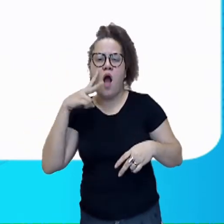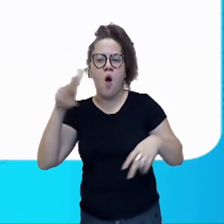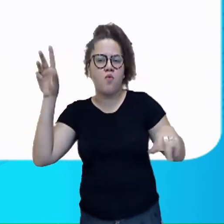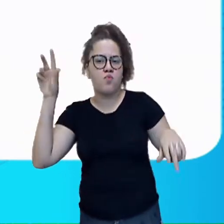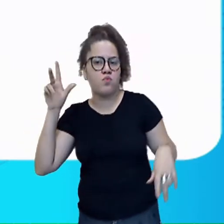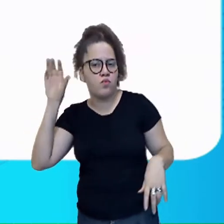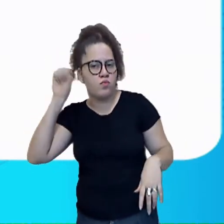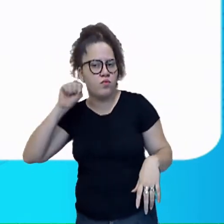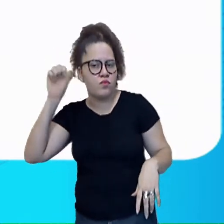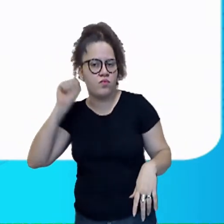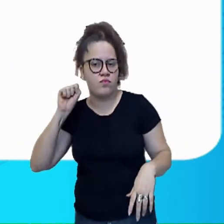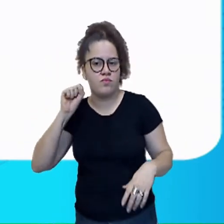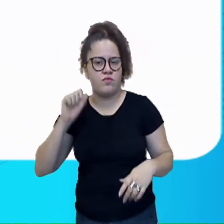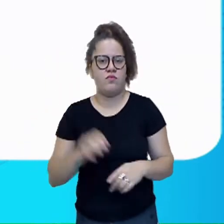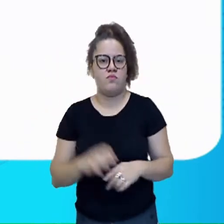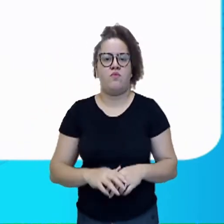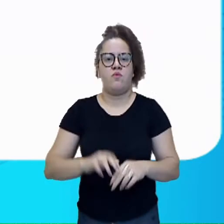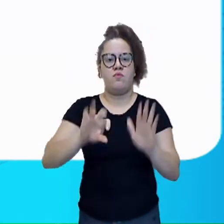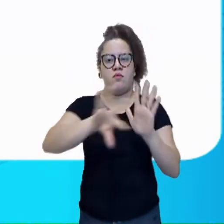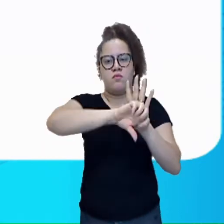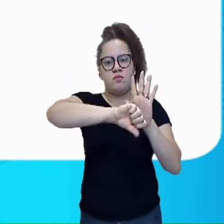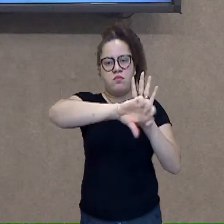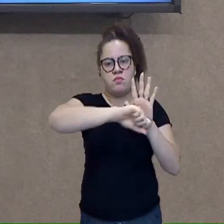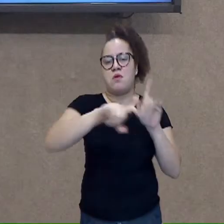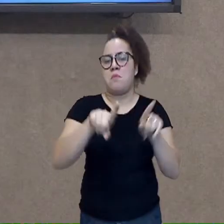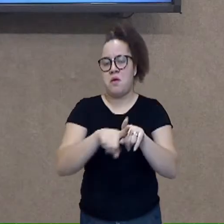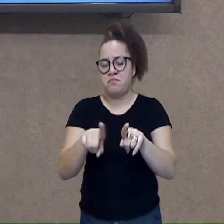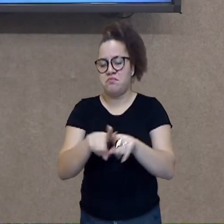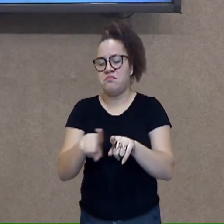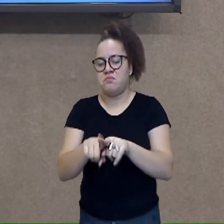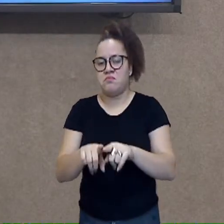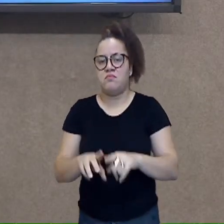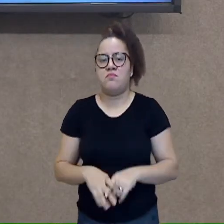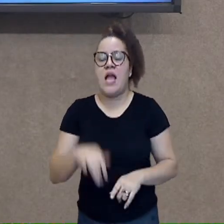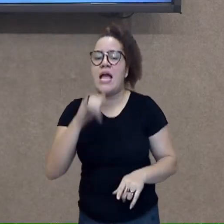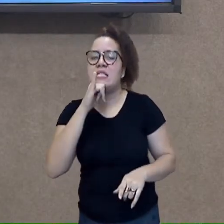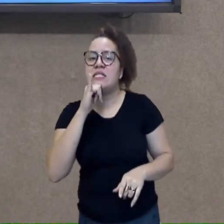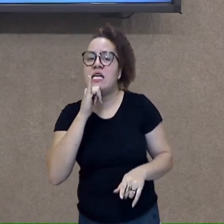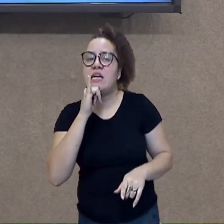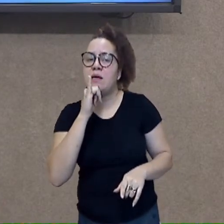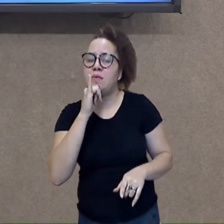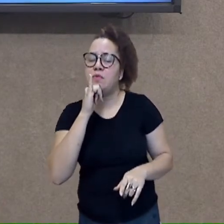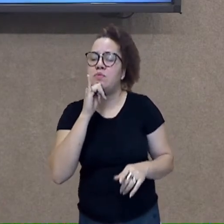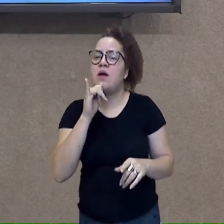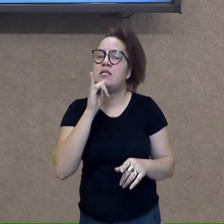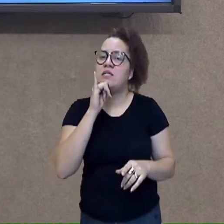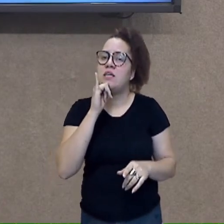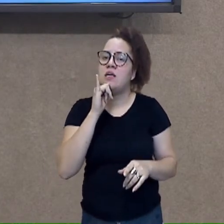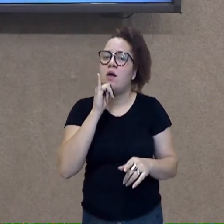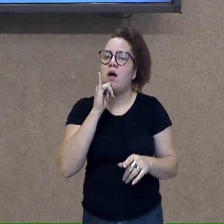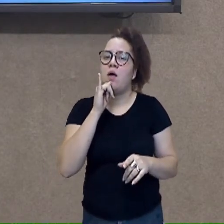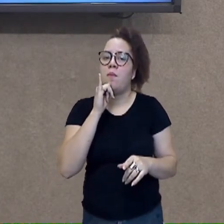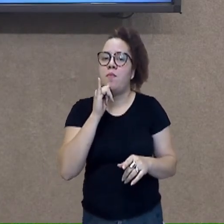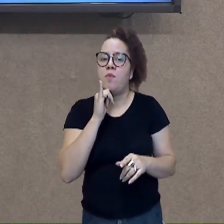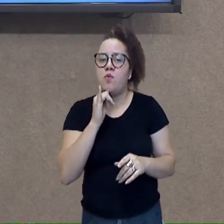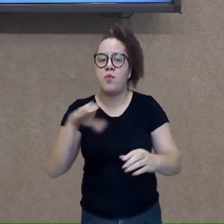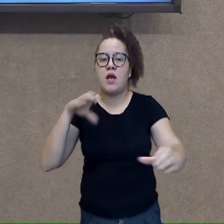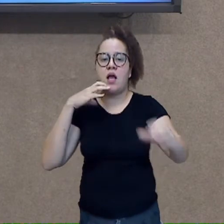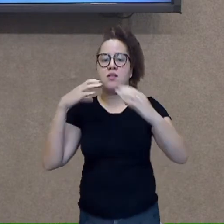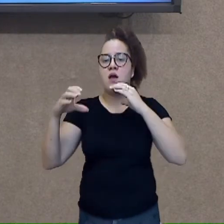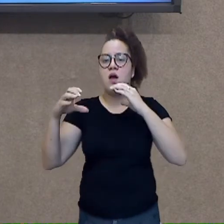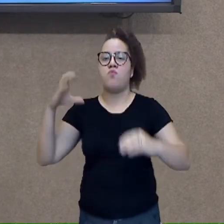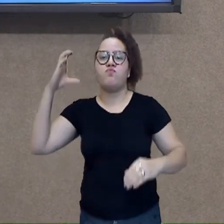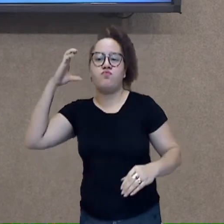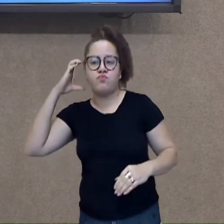audiovisual, multimídia e hipermídia. Qual o exemplo que eu posso dar para vocês de um meio de comunicação sonoro?